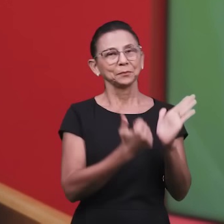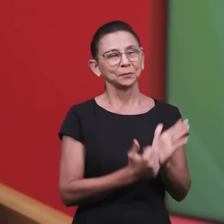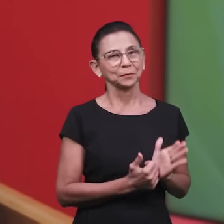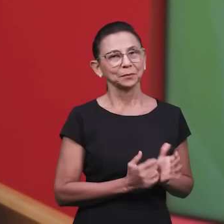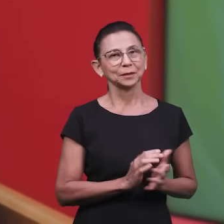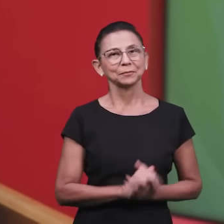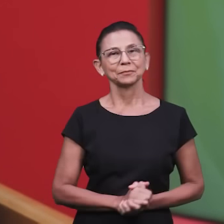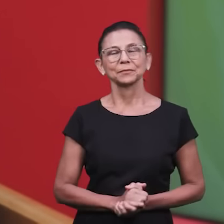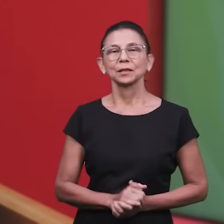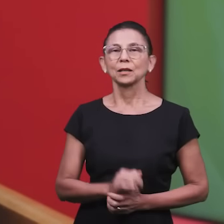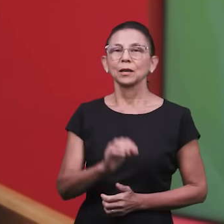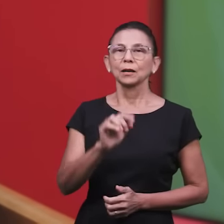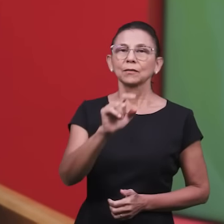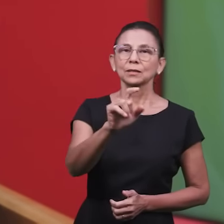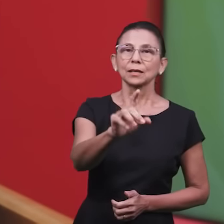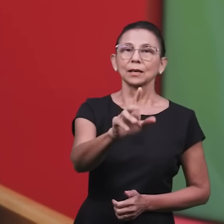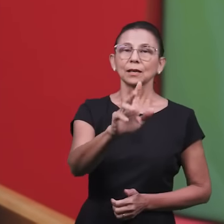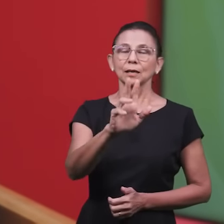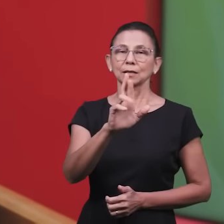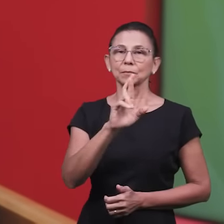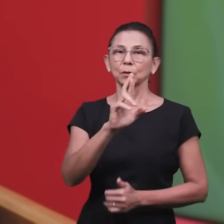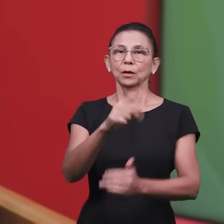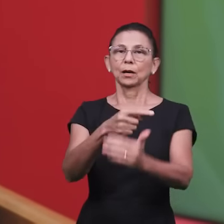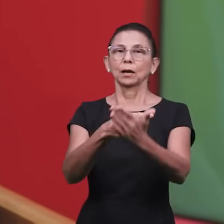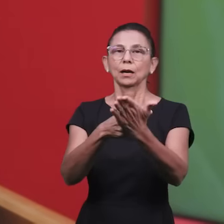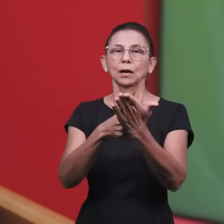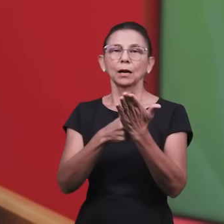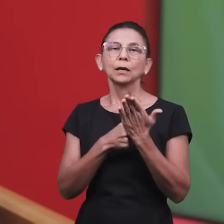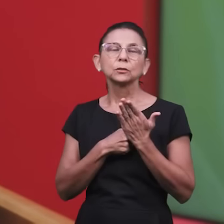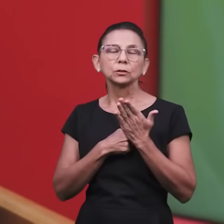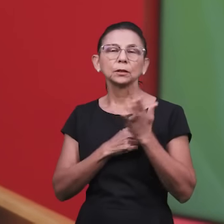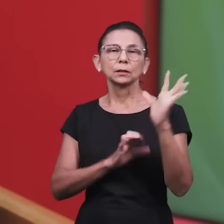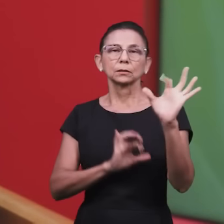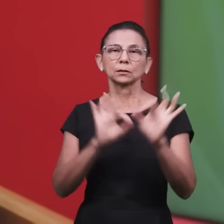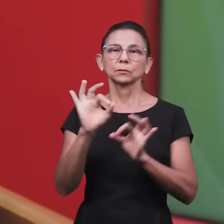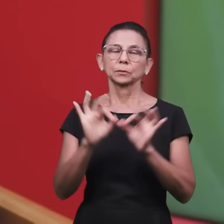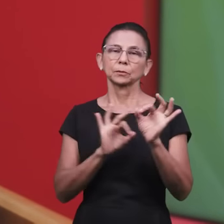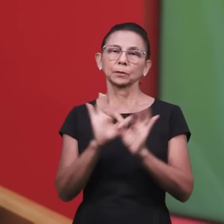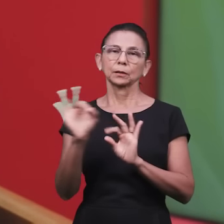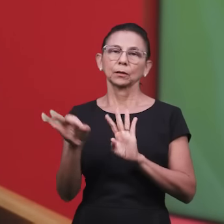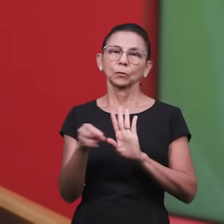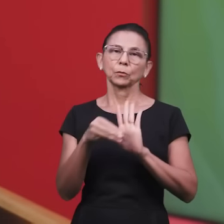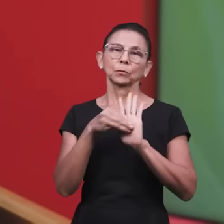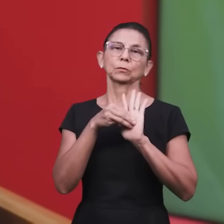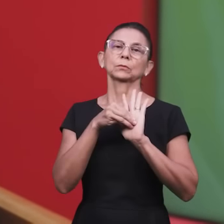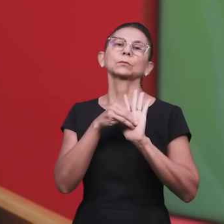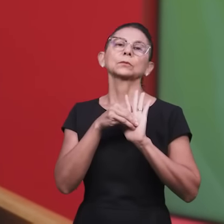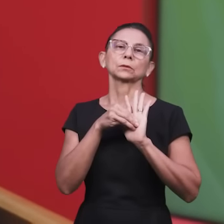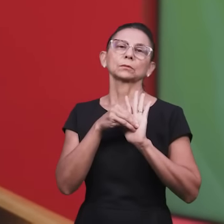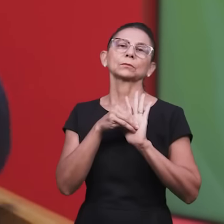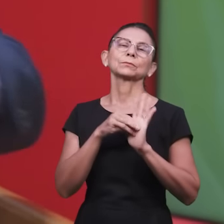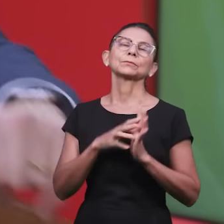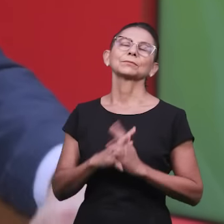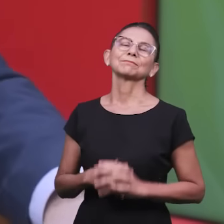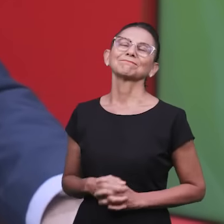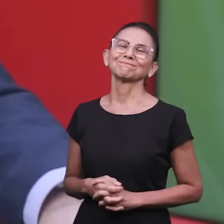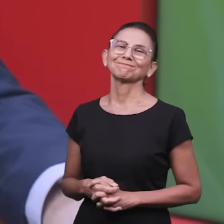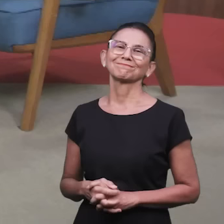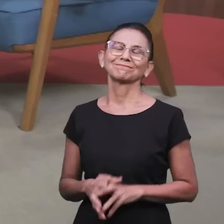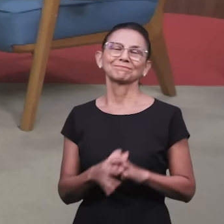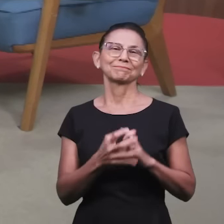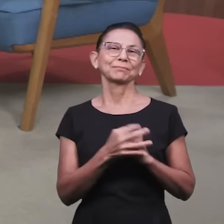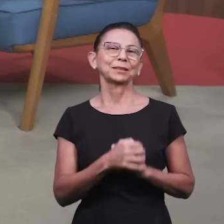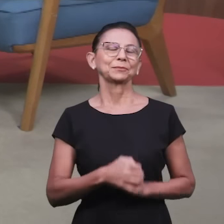vai responder e vai nos ajudar no roteiro, na preparação, na construção do programa.